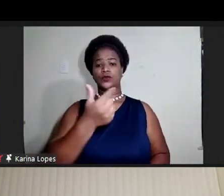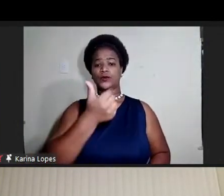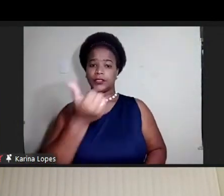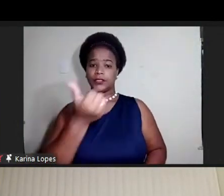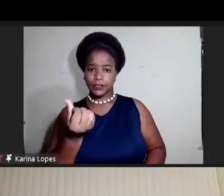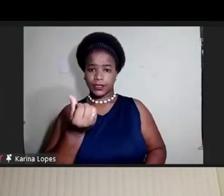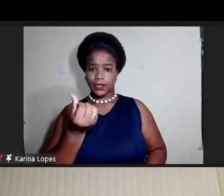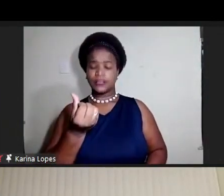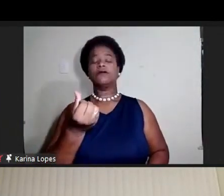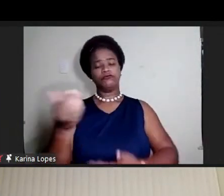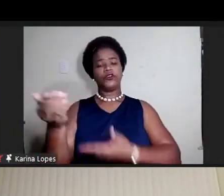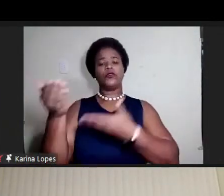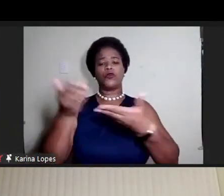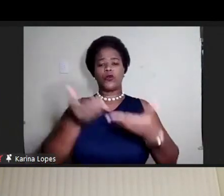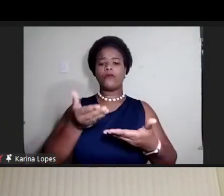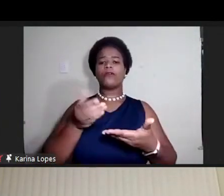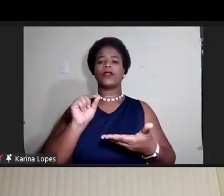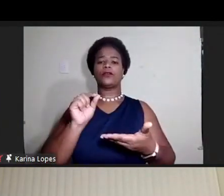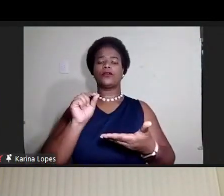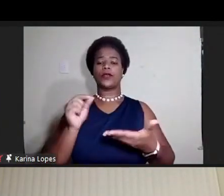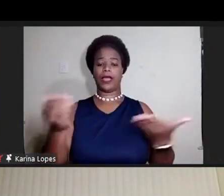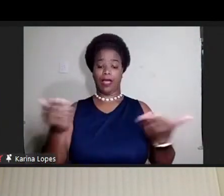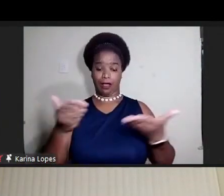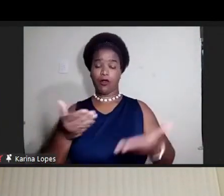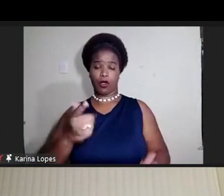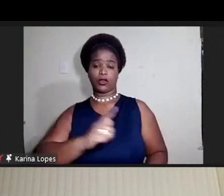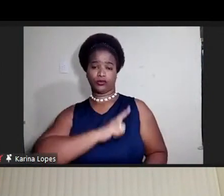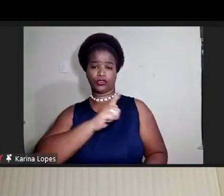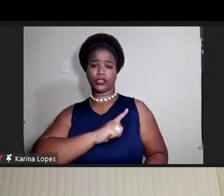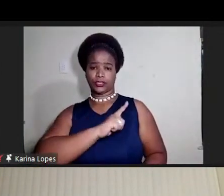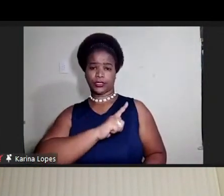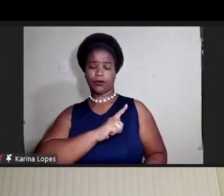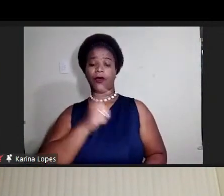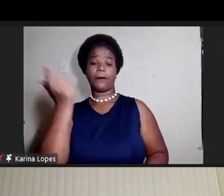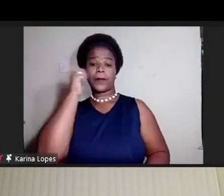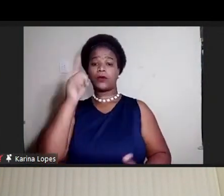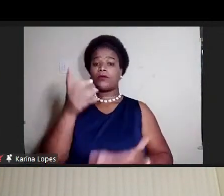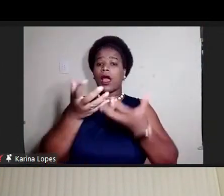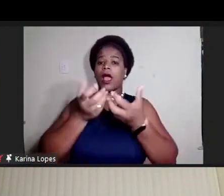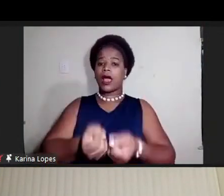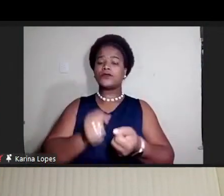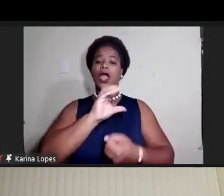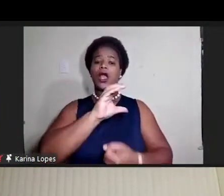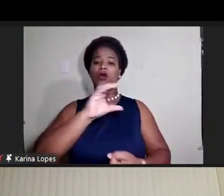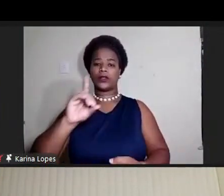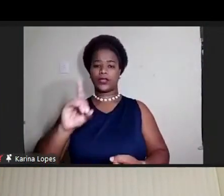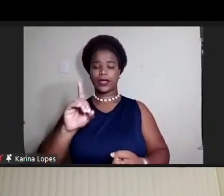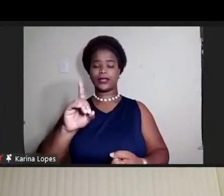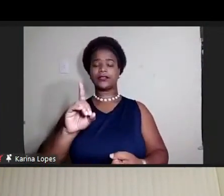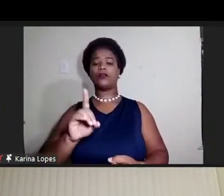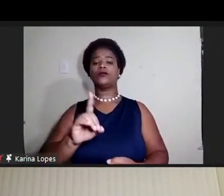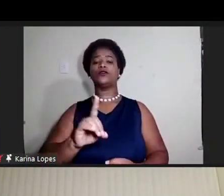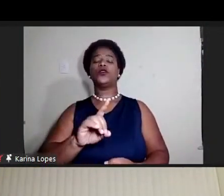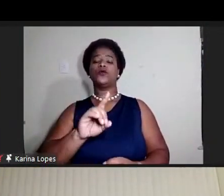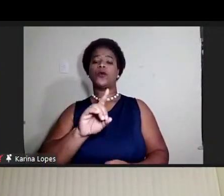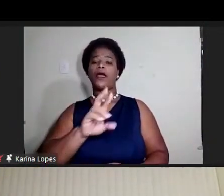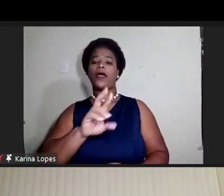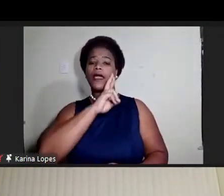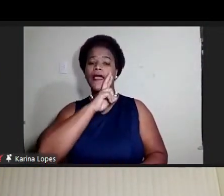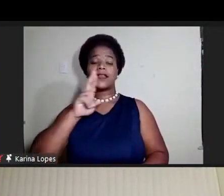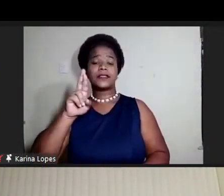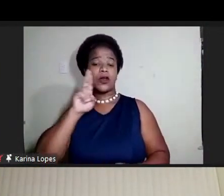convidada pela atual gestão para assumir a coordenação dos restaurantes universitários no campus de Juiz de